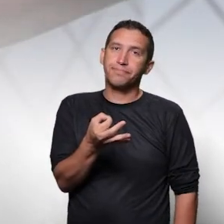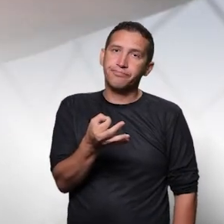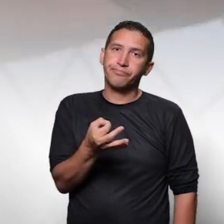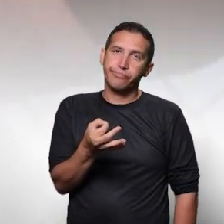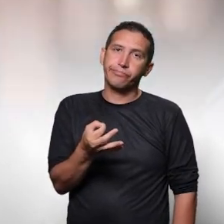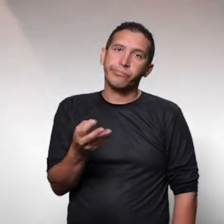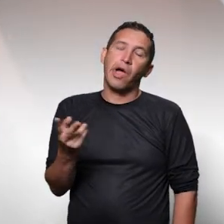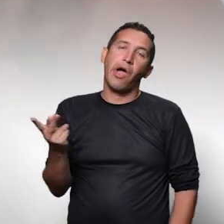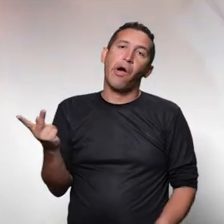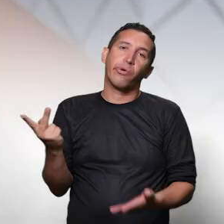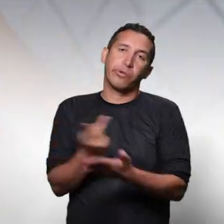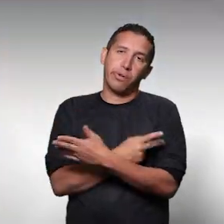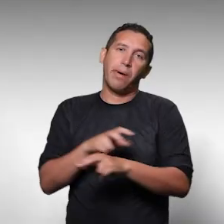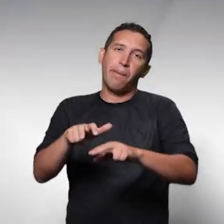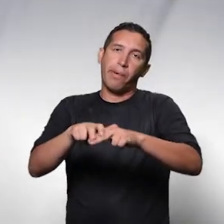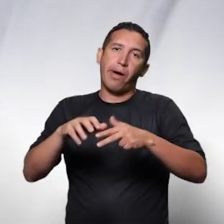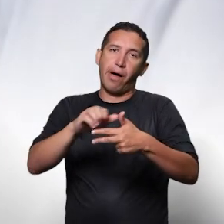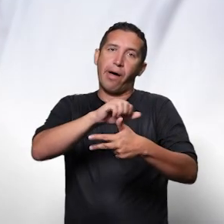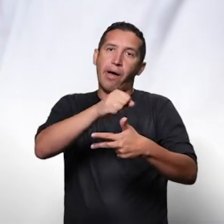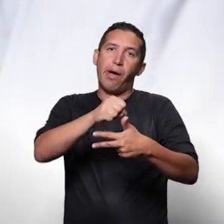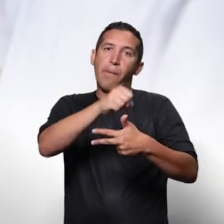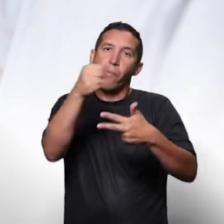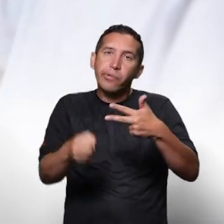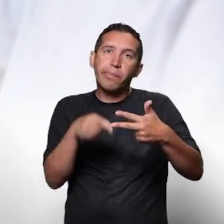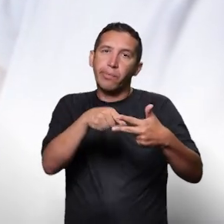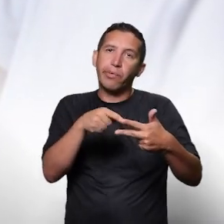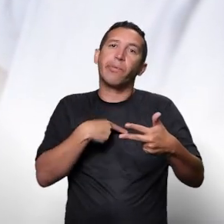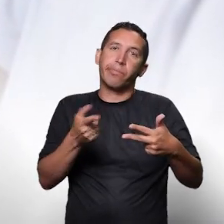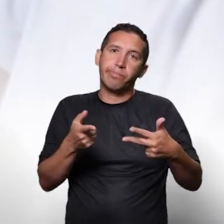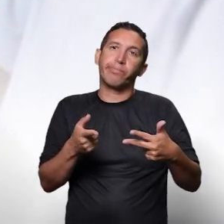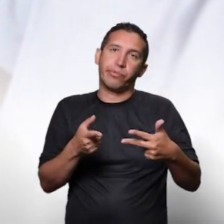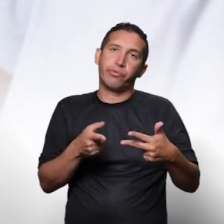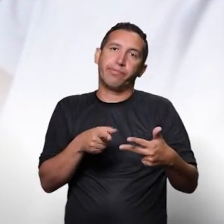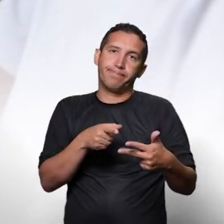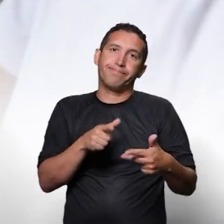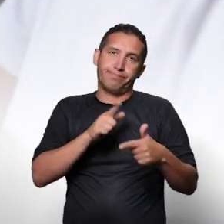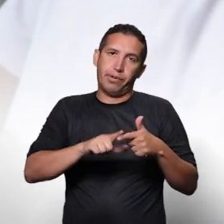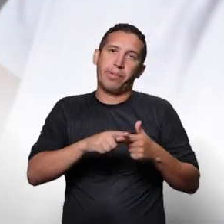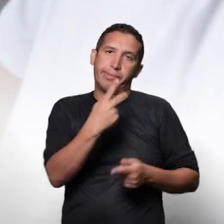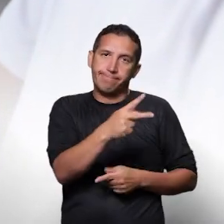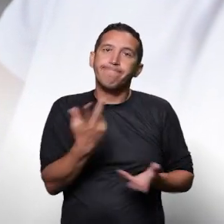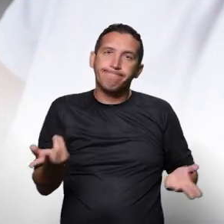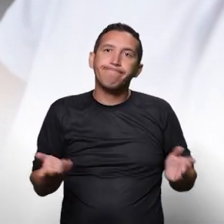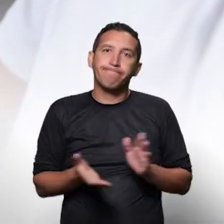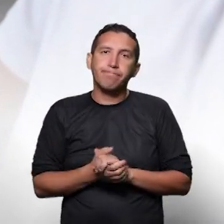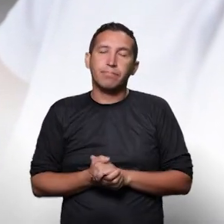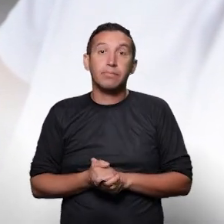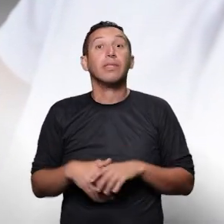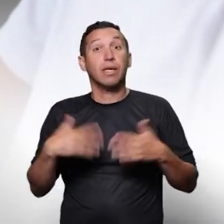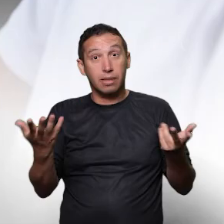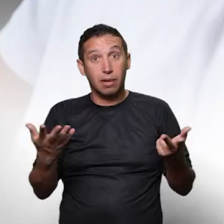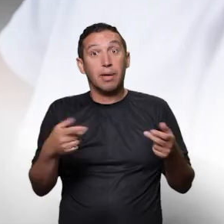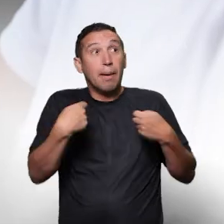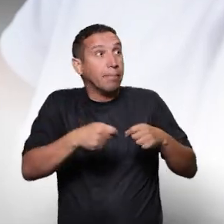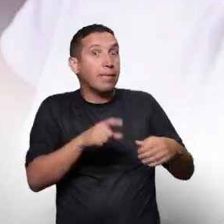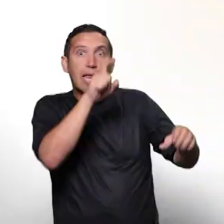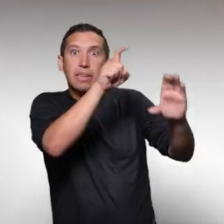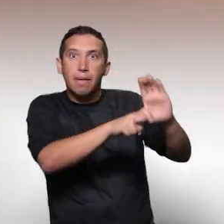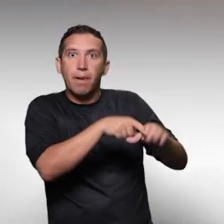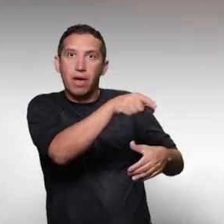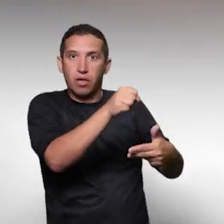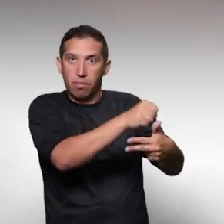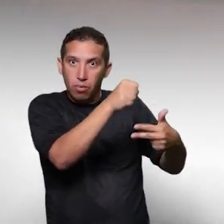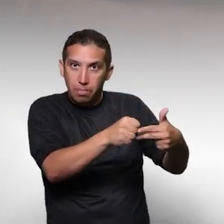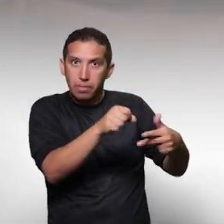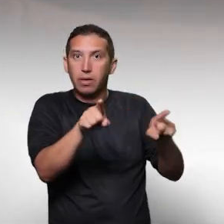decadência do poder público em comum as duas famílias dependem do poder público para manter o Diabetes controlado